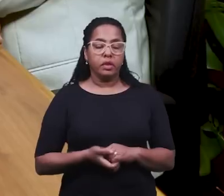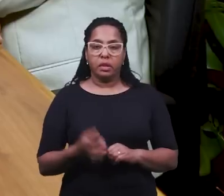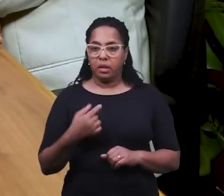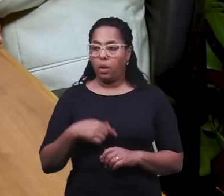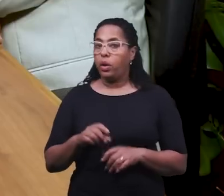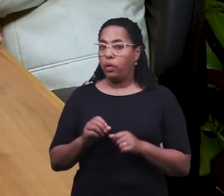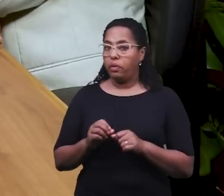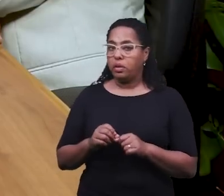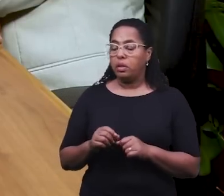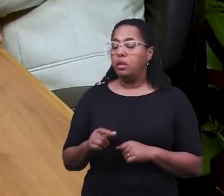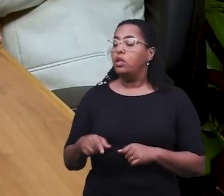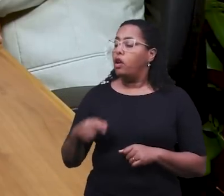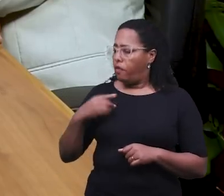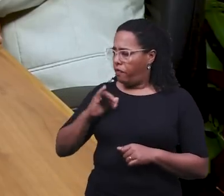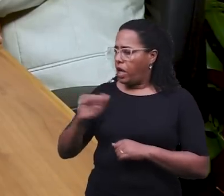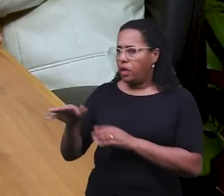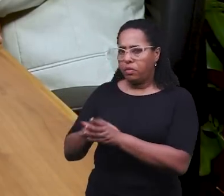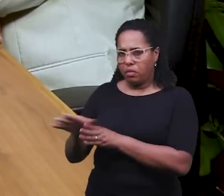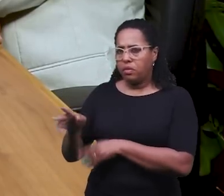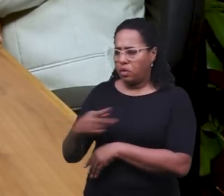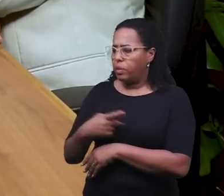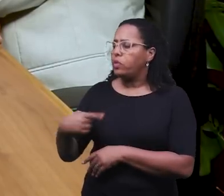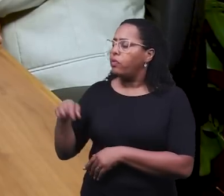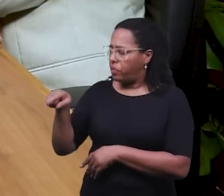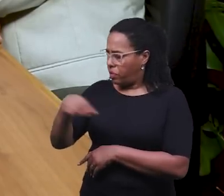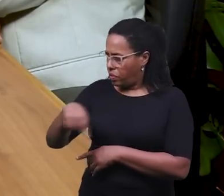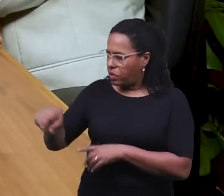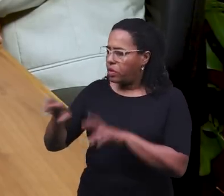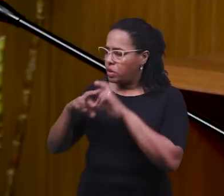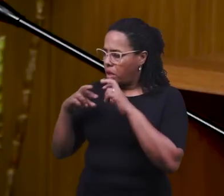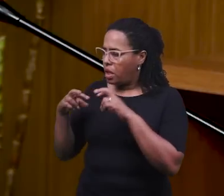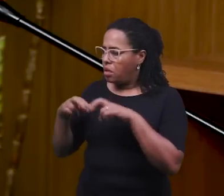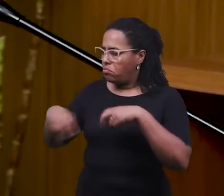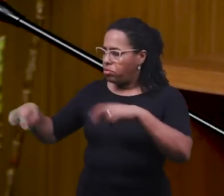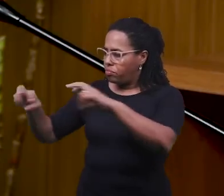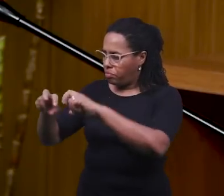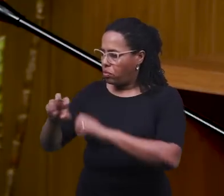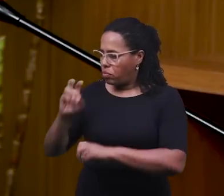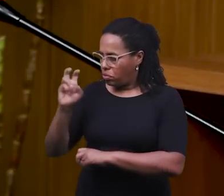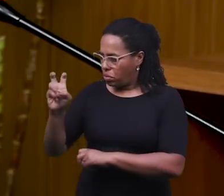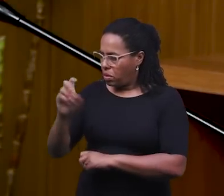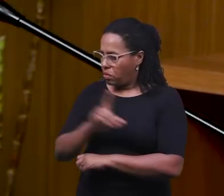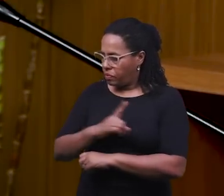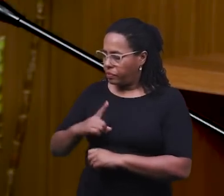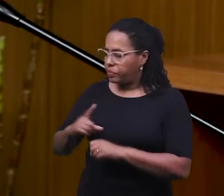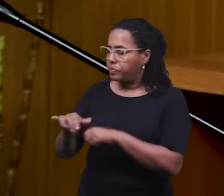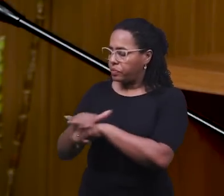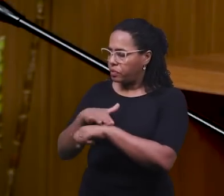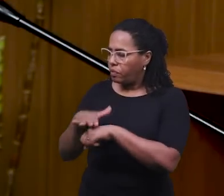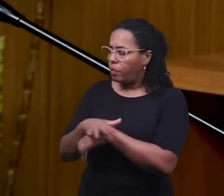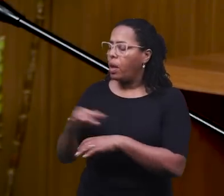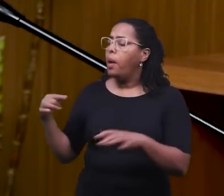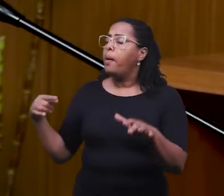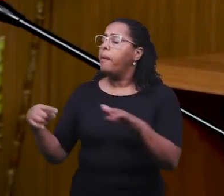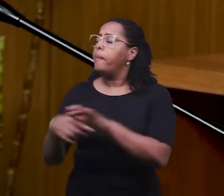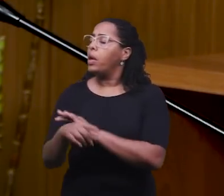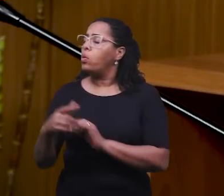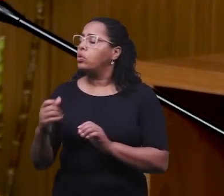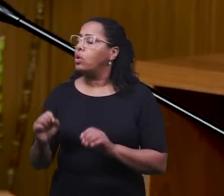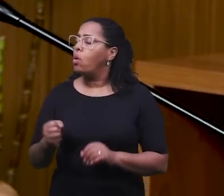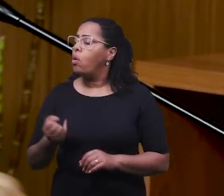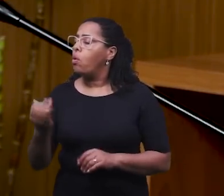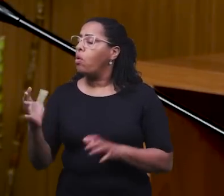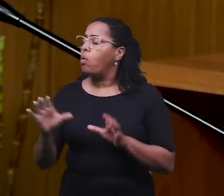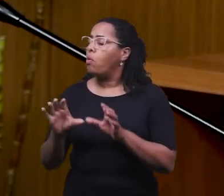eu fiz isso. Então, você tem 5, reúne com eles. Aí você pergunta, quais